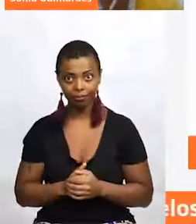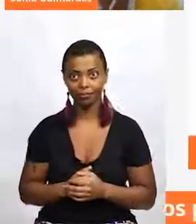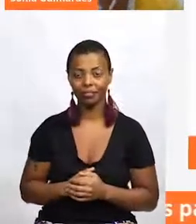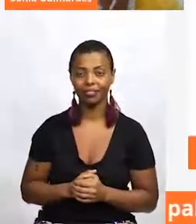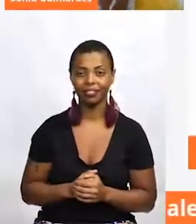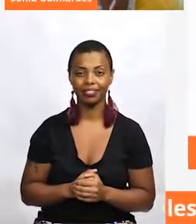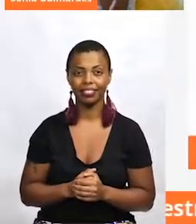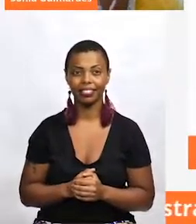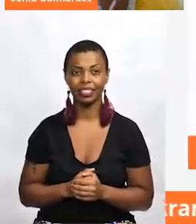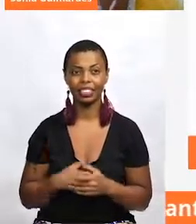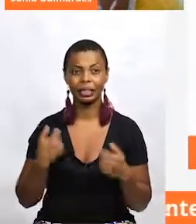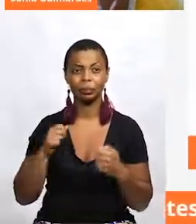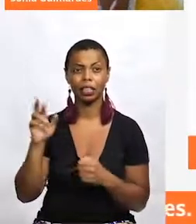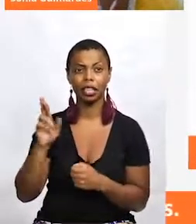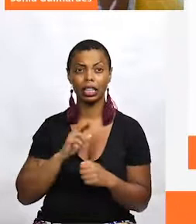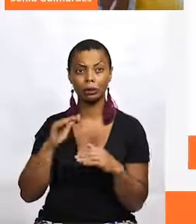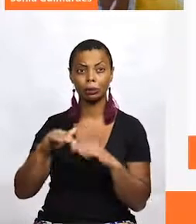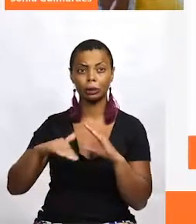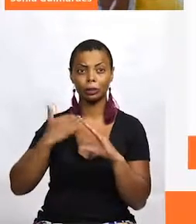Vocês vão ter que falar.